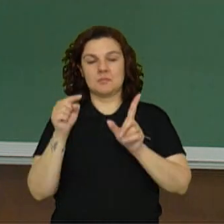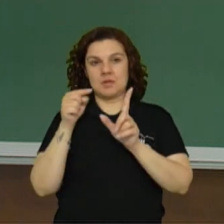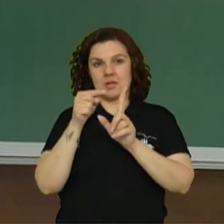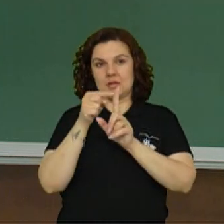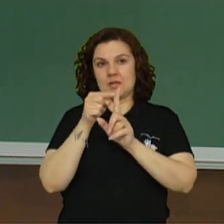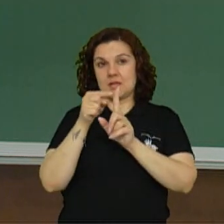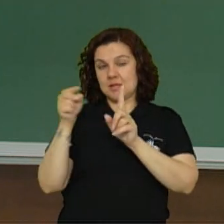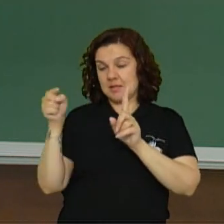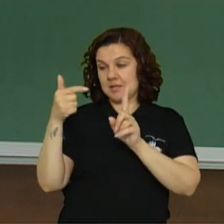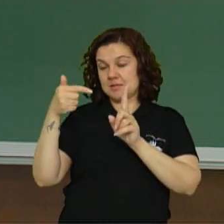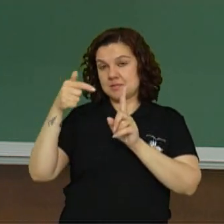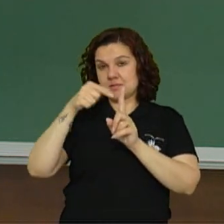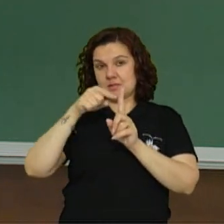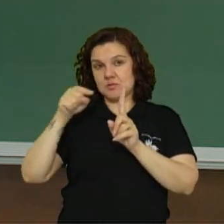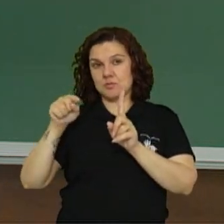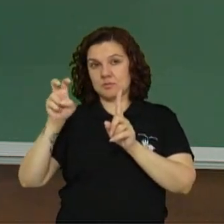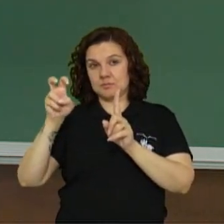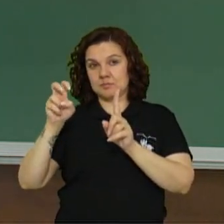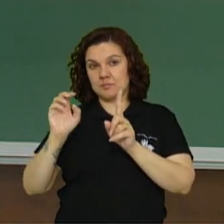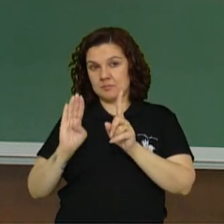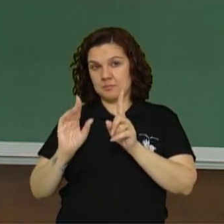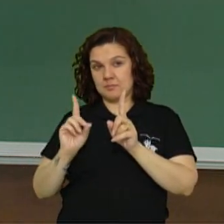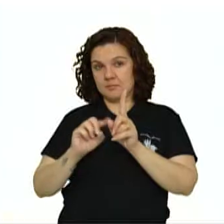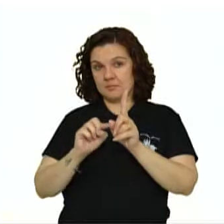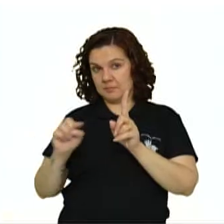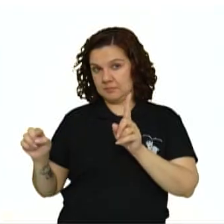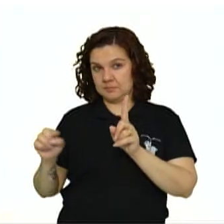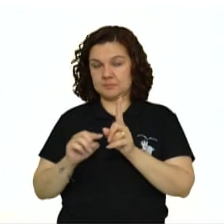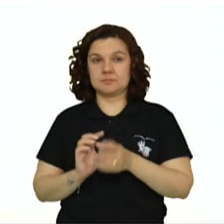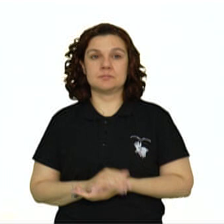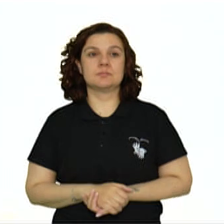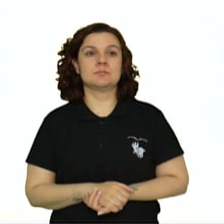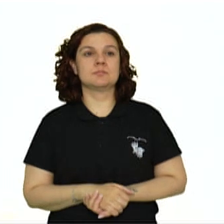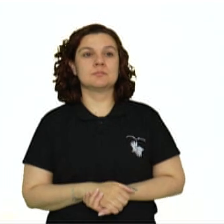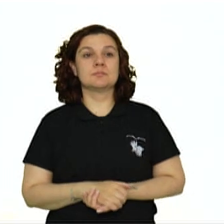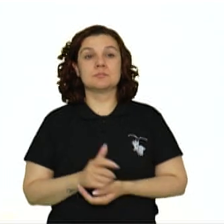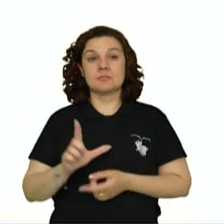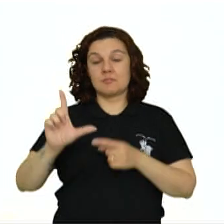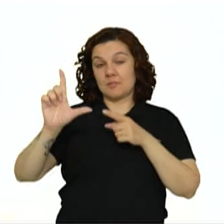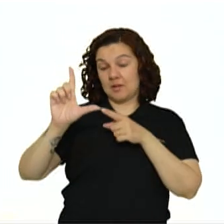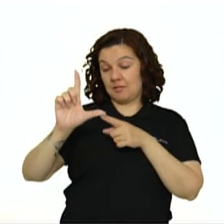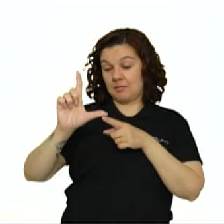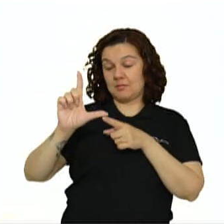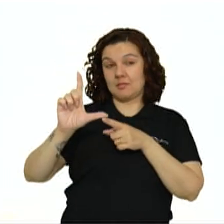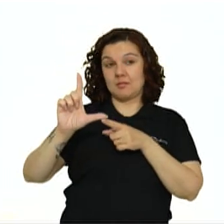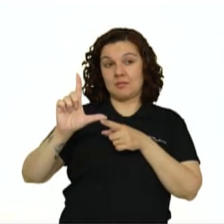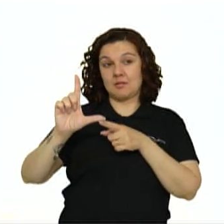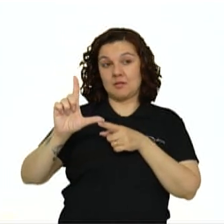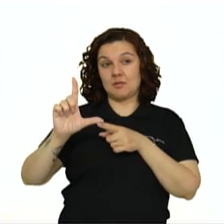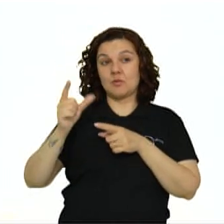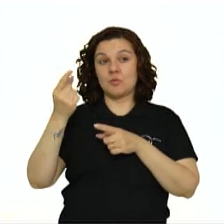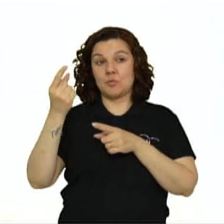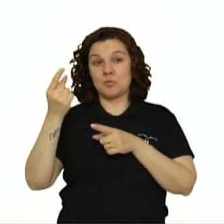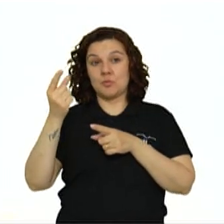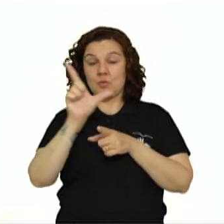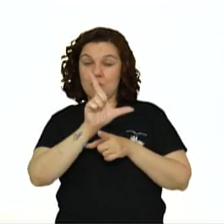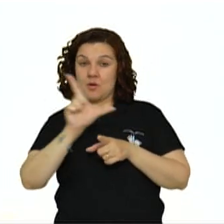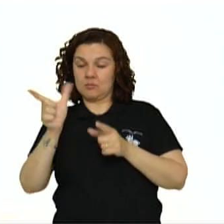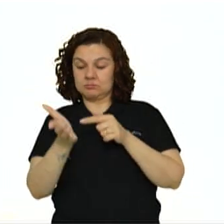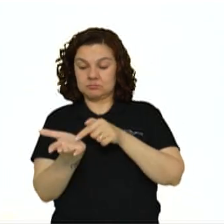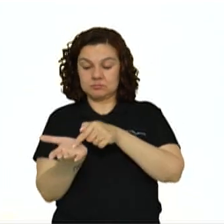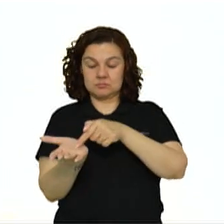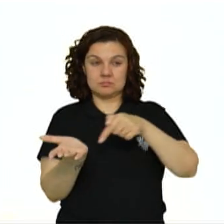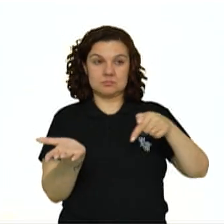7/5 de BD, certo? E que a medida L é a medida de um dos lados da base da